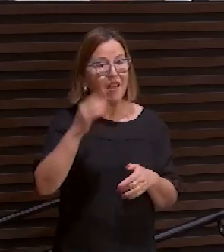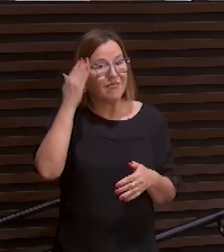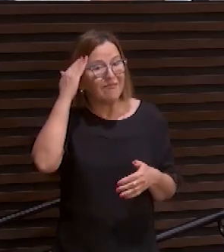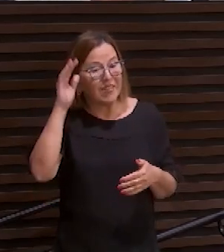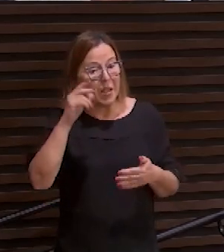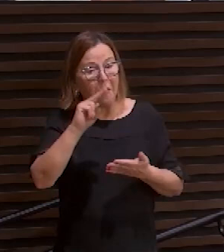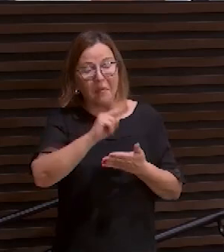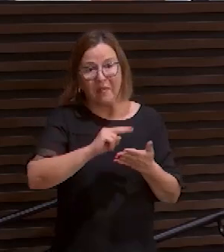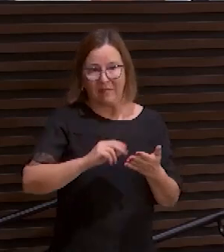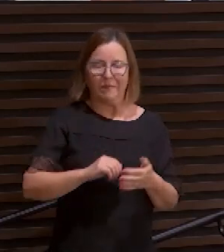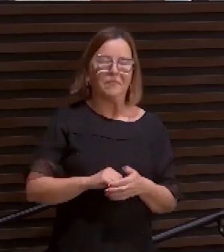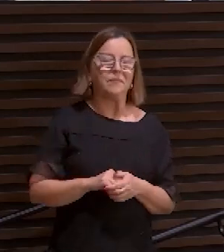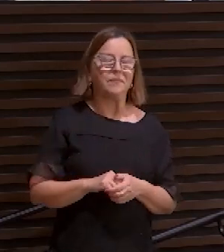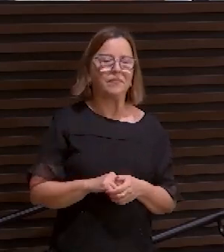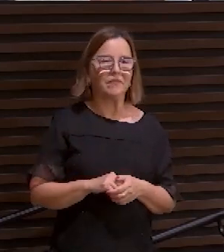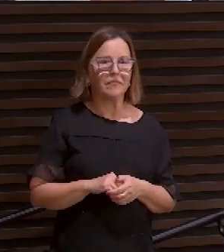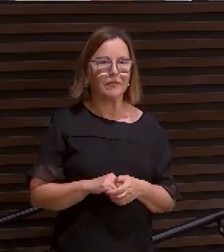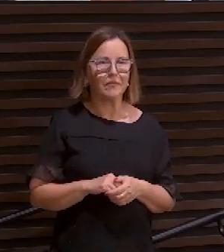Leia a Bíblia.